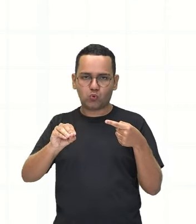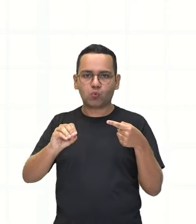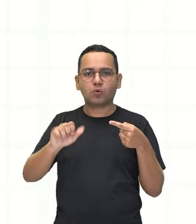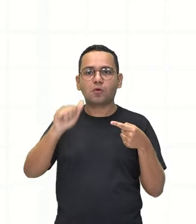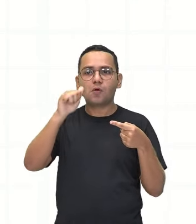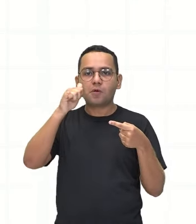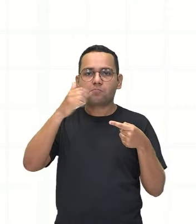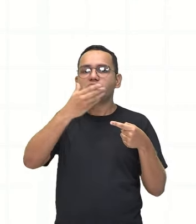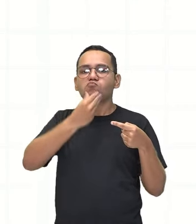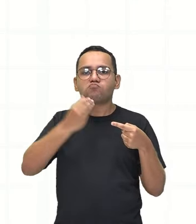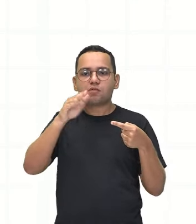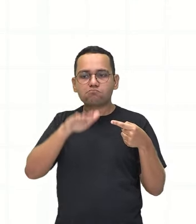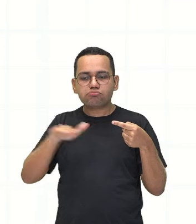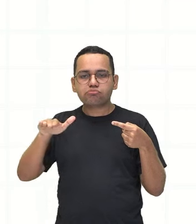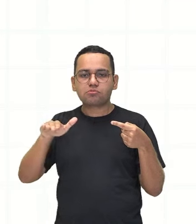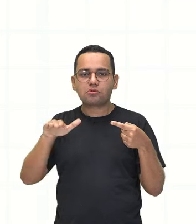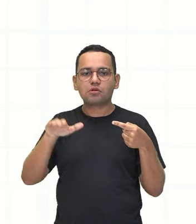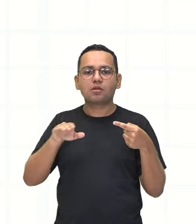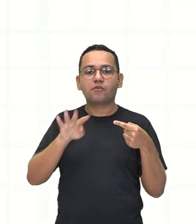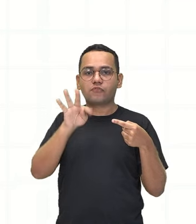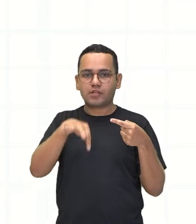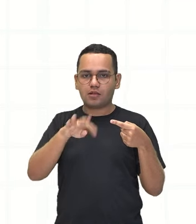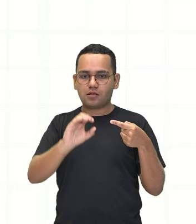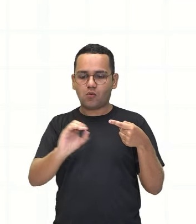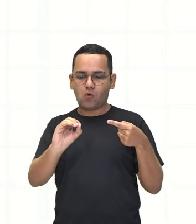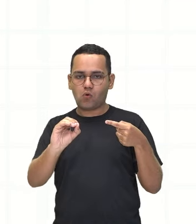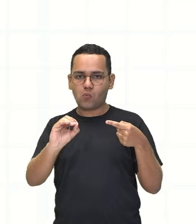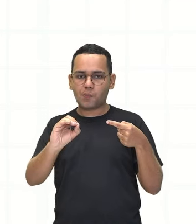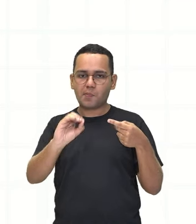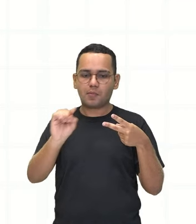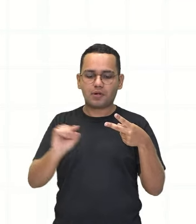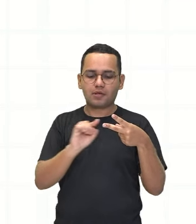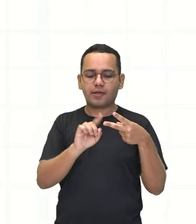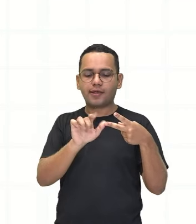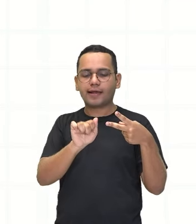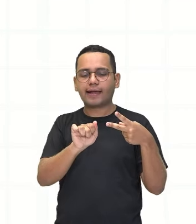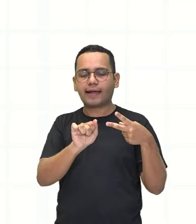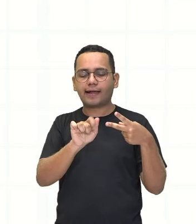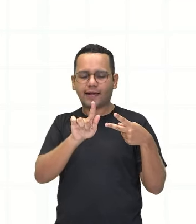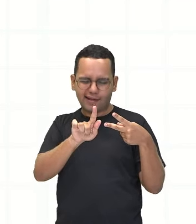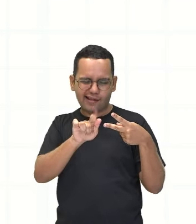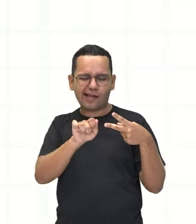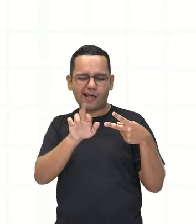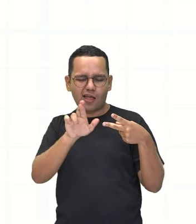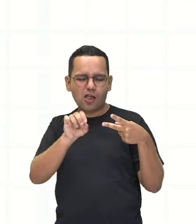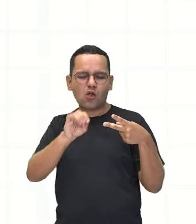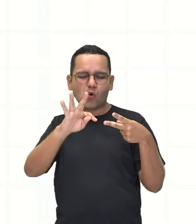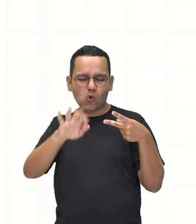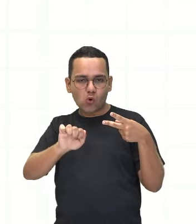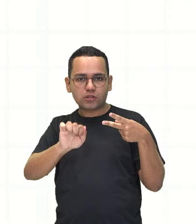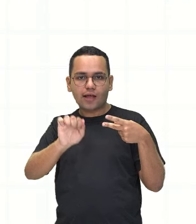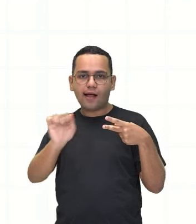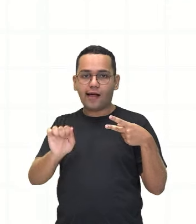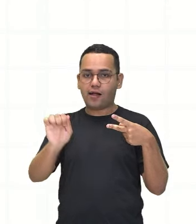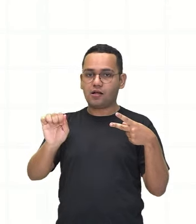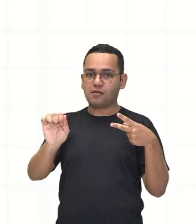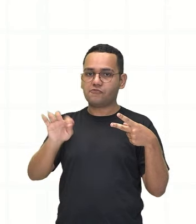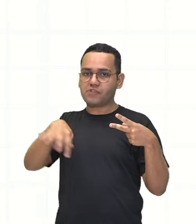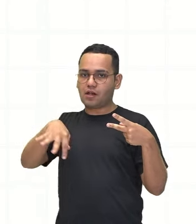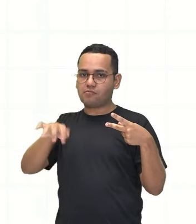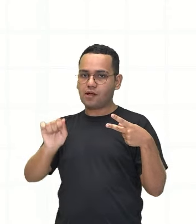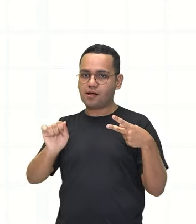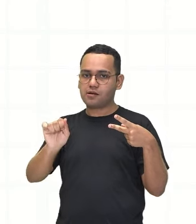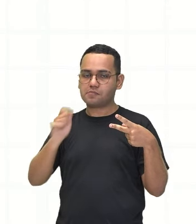aqui é o O, né? E garota, a vogal é o A. Observe que nessas duas vogais aqui vai